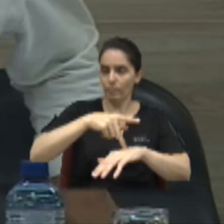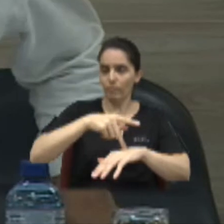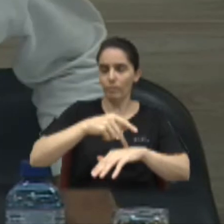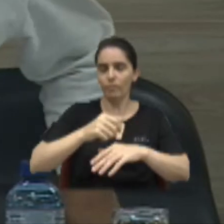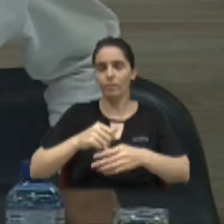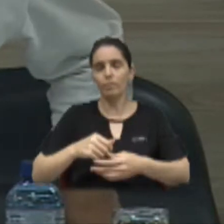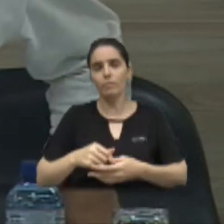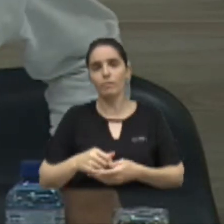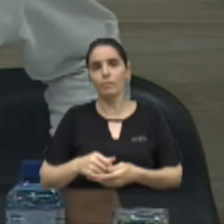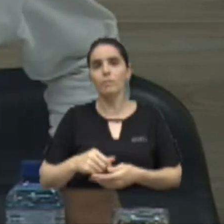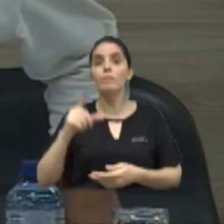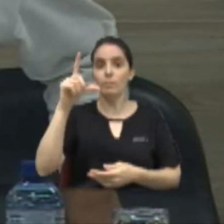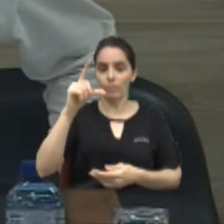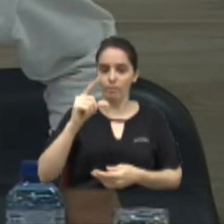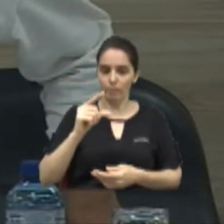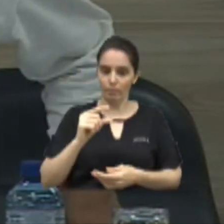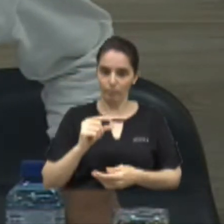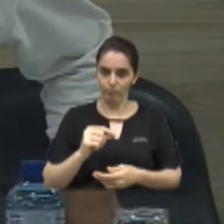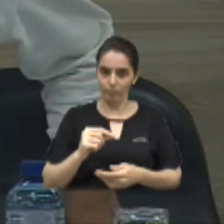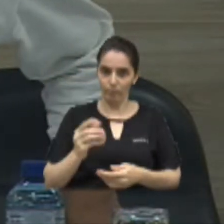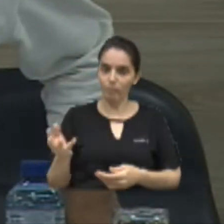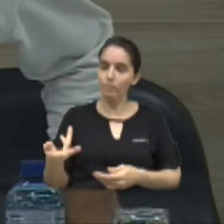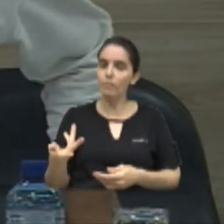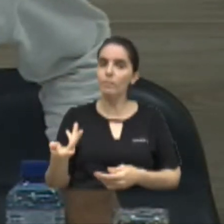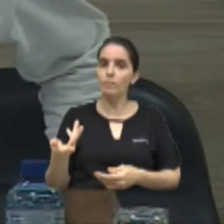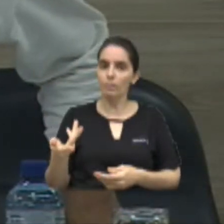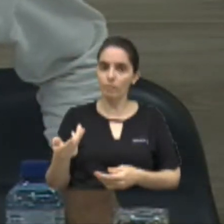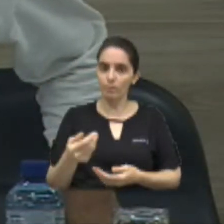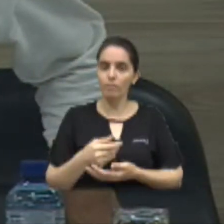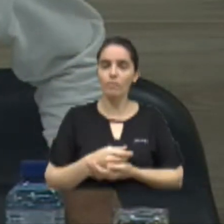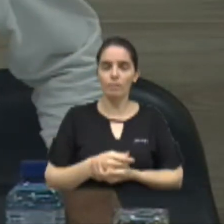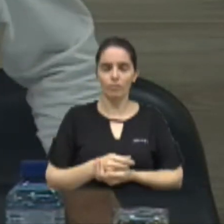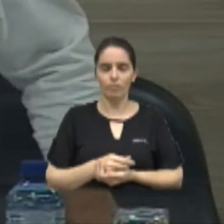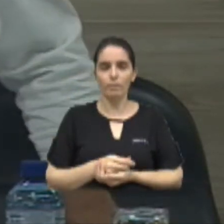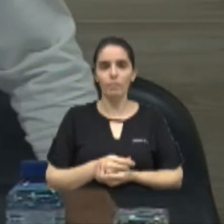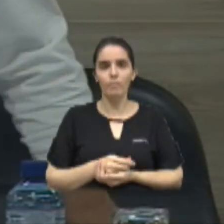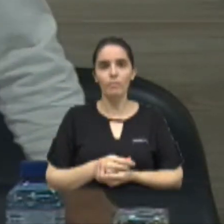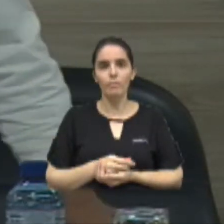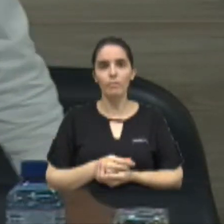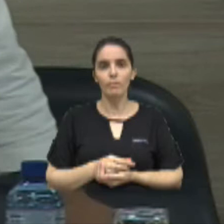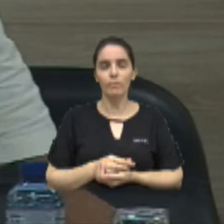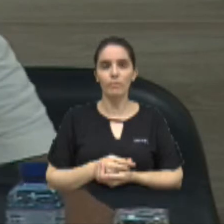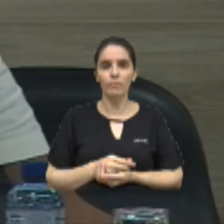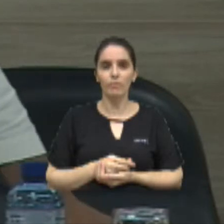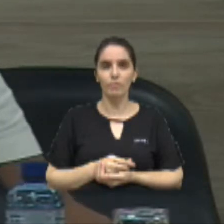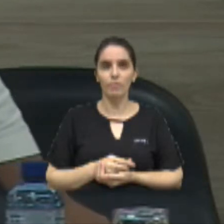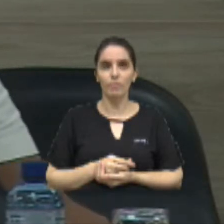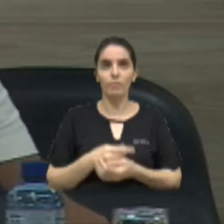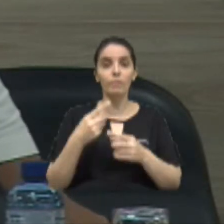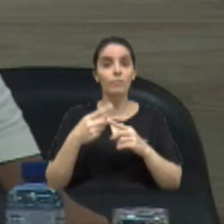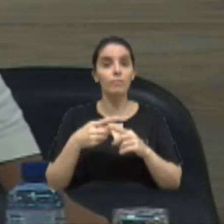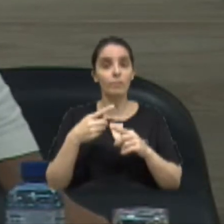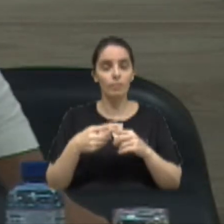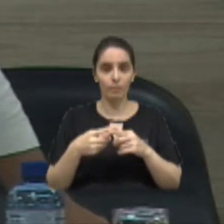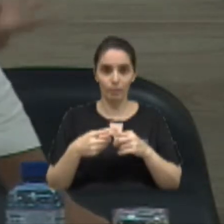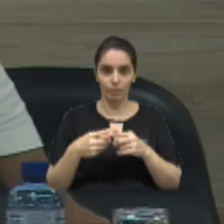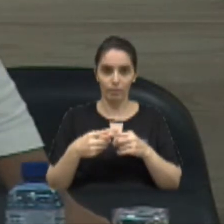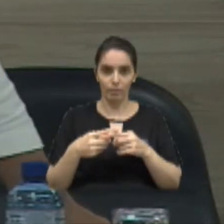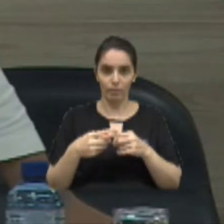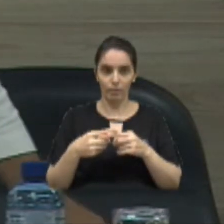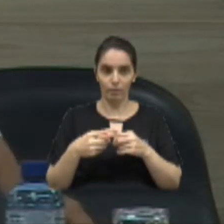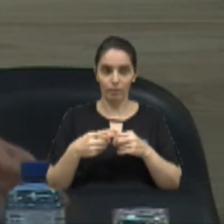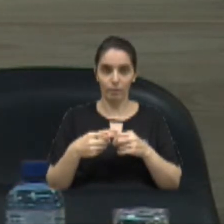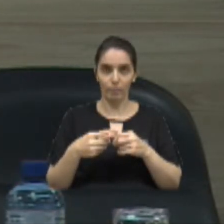mundo afora têm diminuído a sua velocidade urbana. Para que cada vez mais, como a